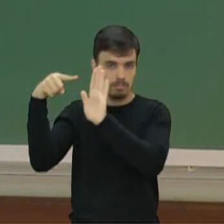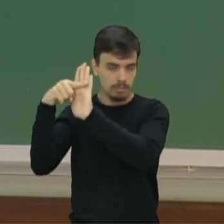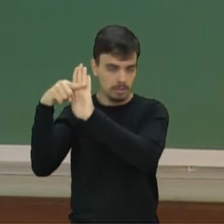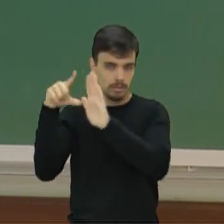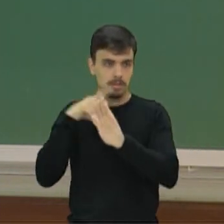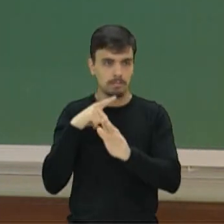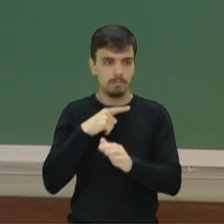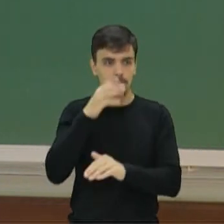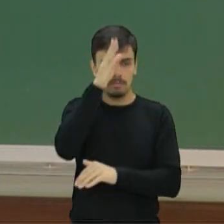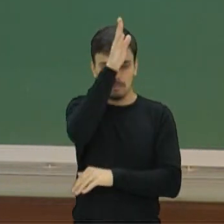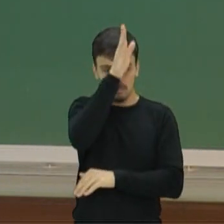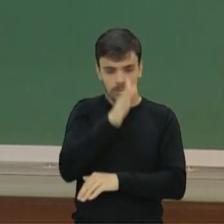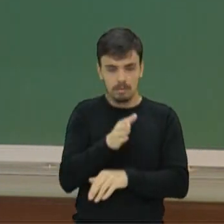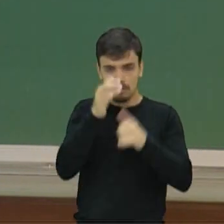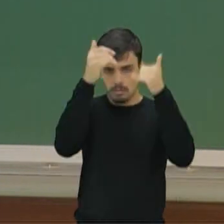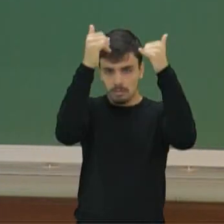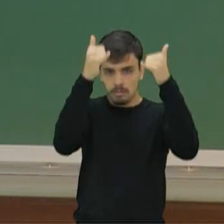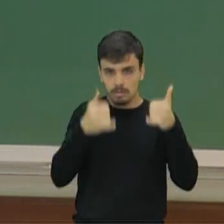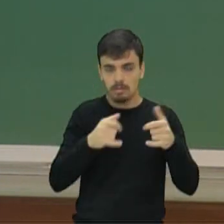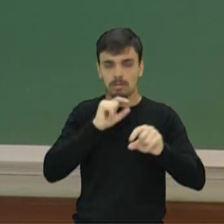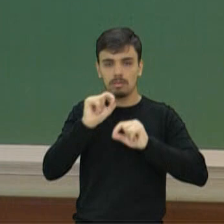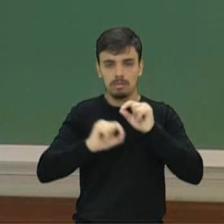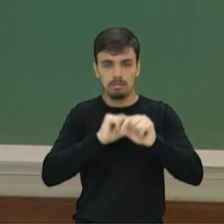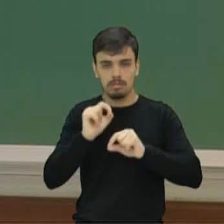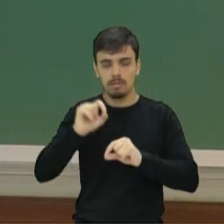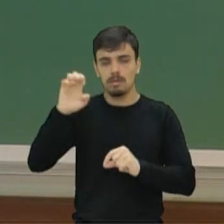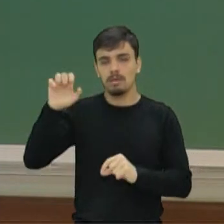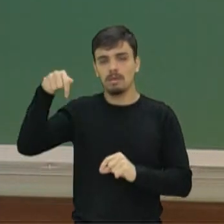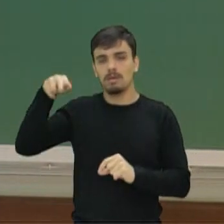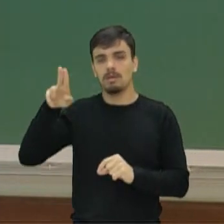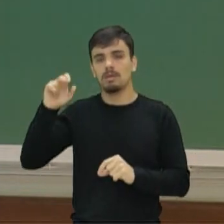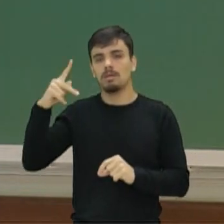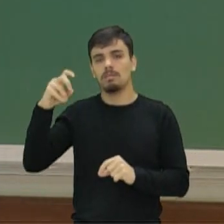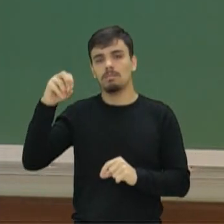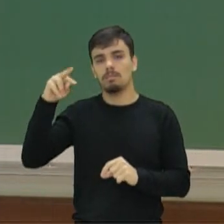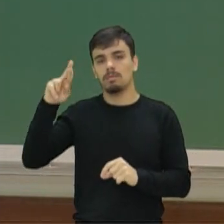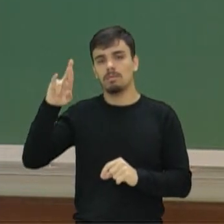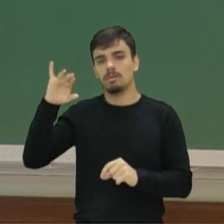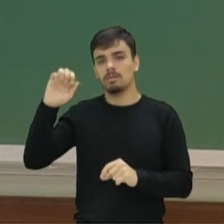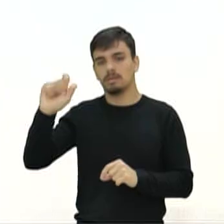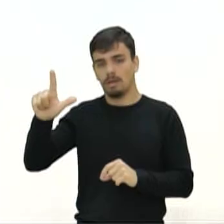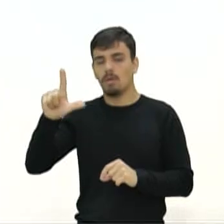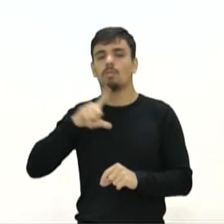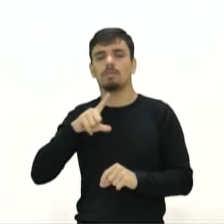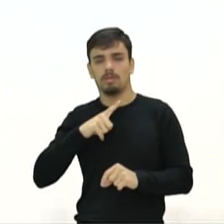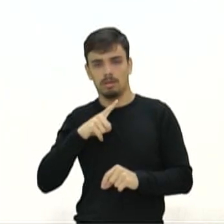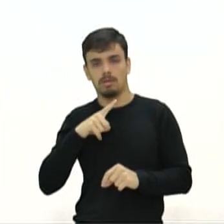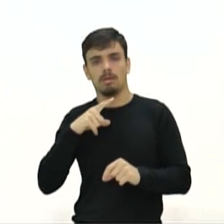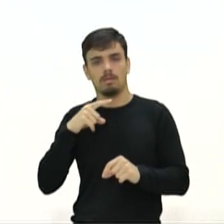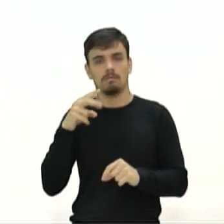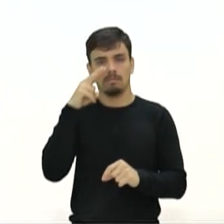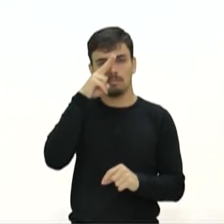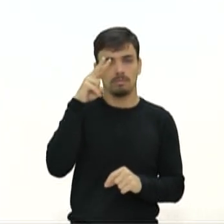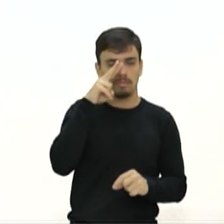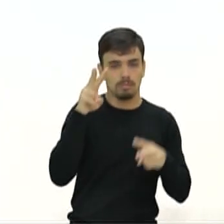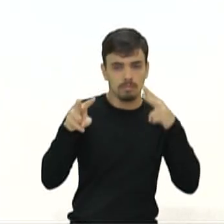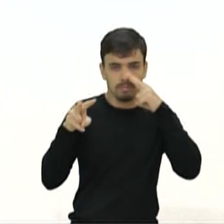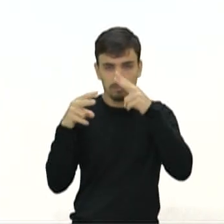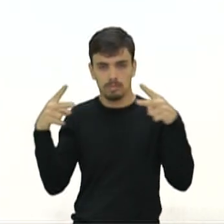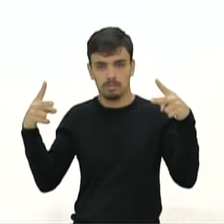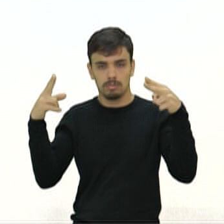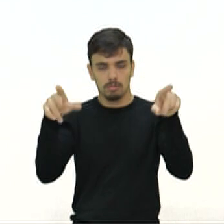nós chamamos, pessoal, superfície equipotencial. Ela tem o mesmo potencial elétrico. E, pessoal, e aqui eu tenho uma